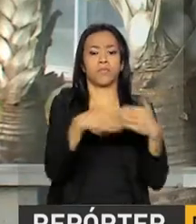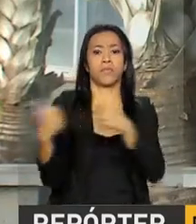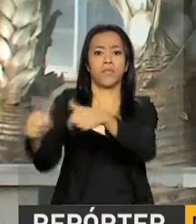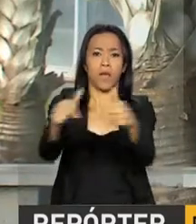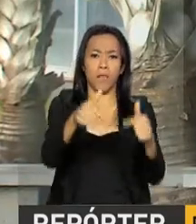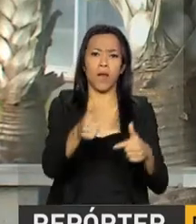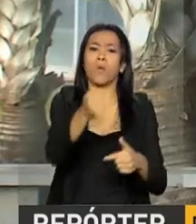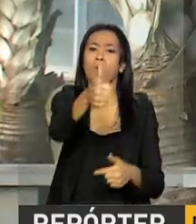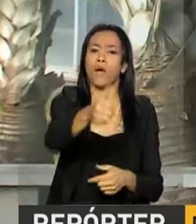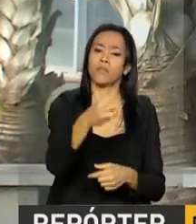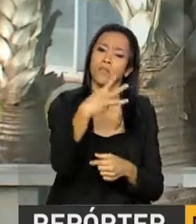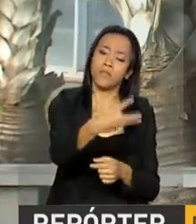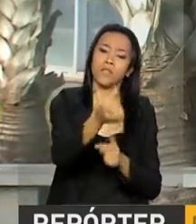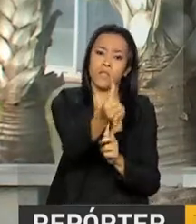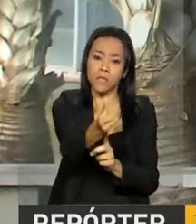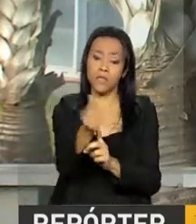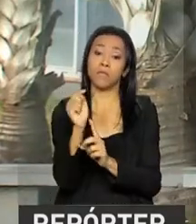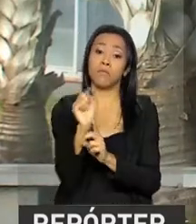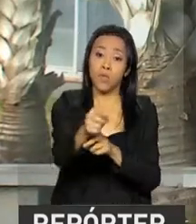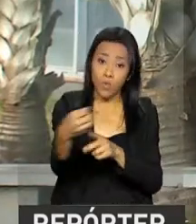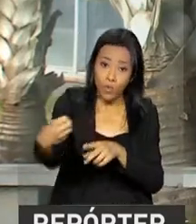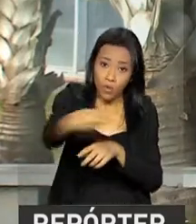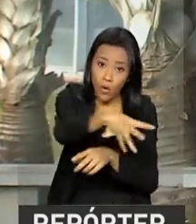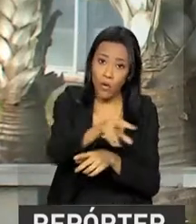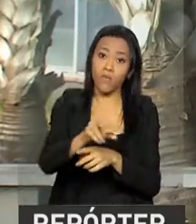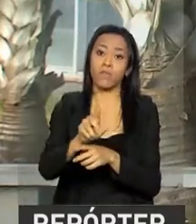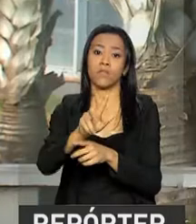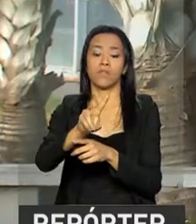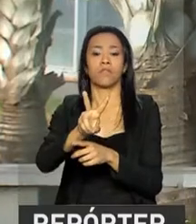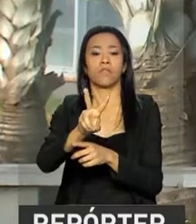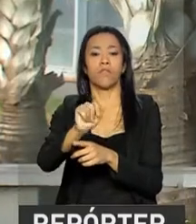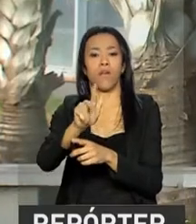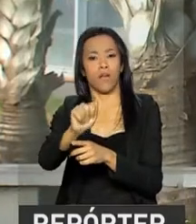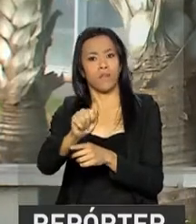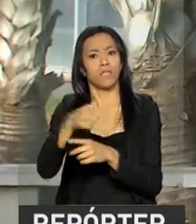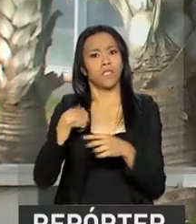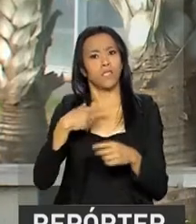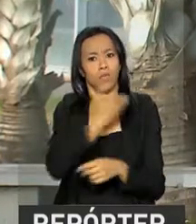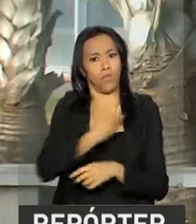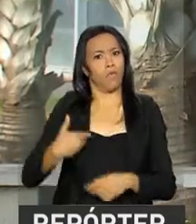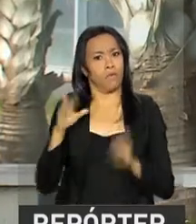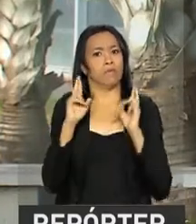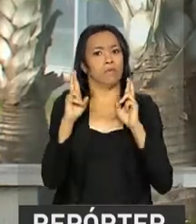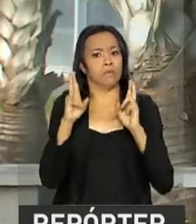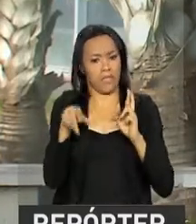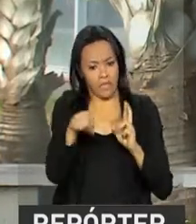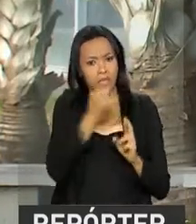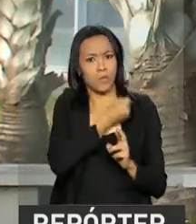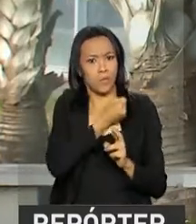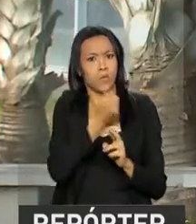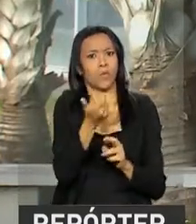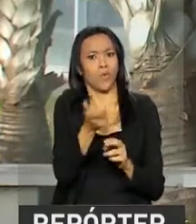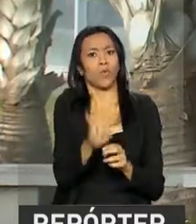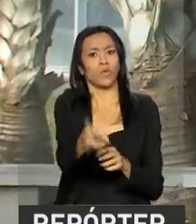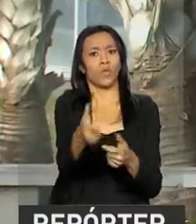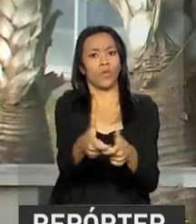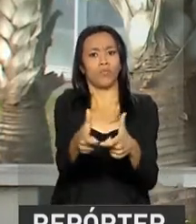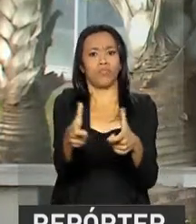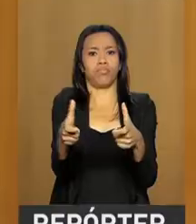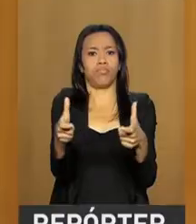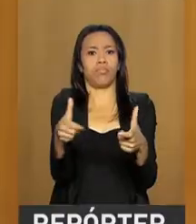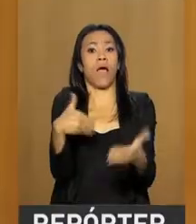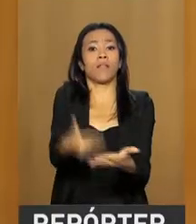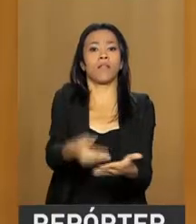quase 36 mil novas vagas formais ea expectativa do governo é que esse número continue crescendo até novembro desse